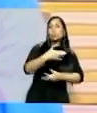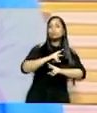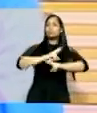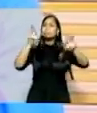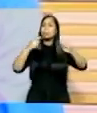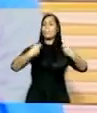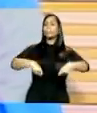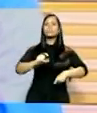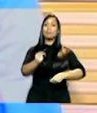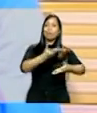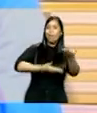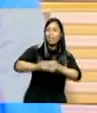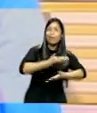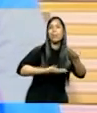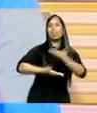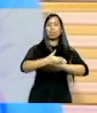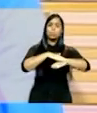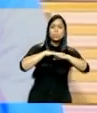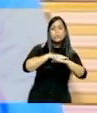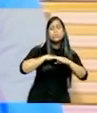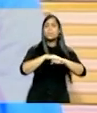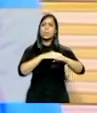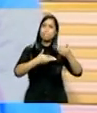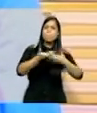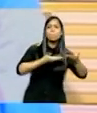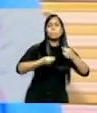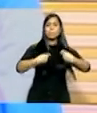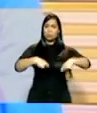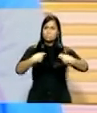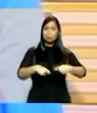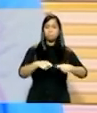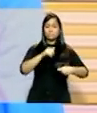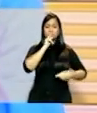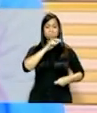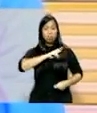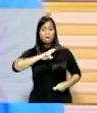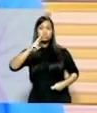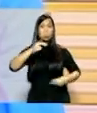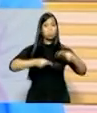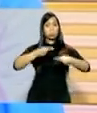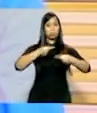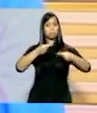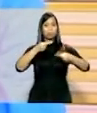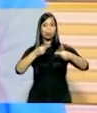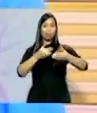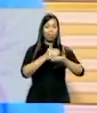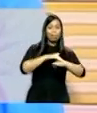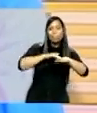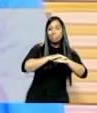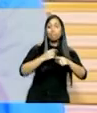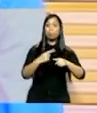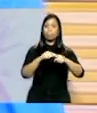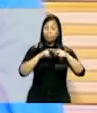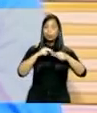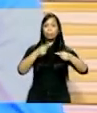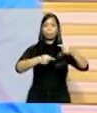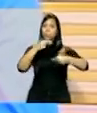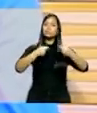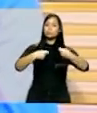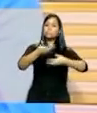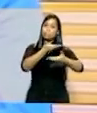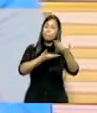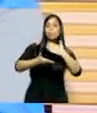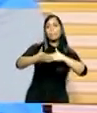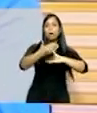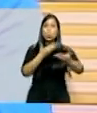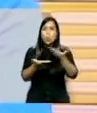né? É preciso debater, né? Essa história de que política e religião não se debate, na verdade, é uma grande contradição, porque a política é a arte do diálogo, da